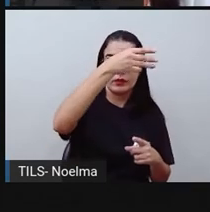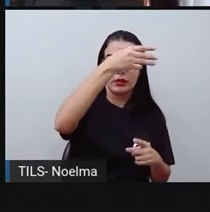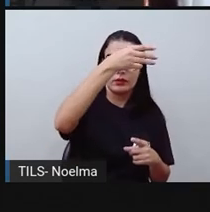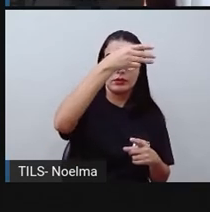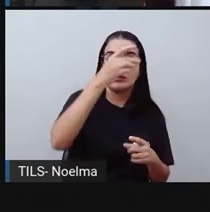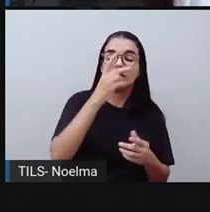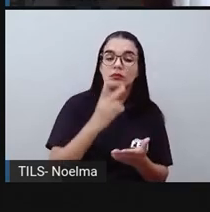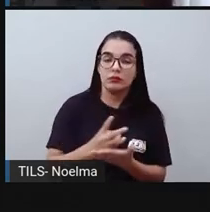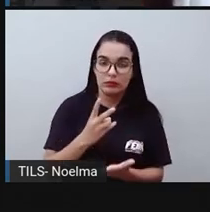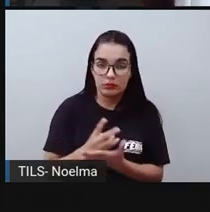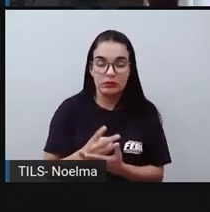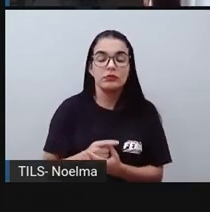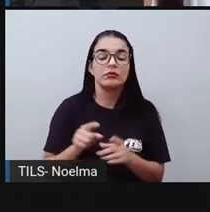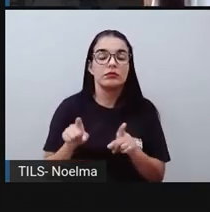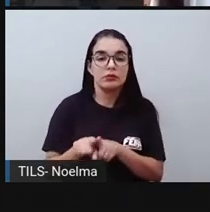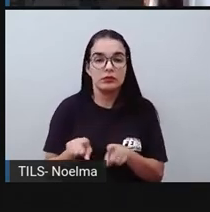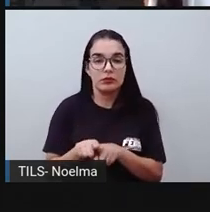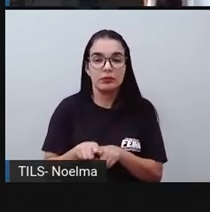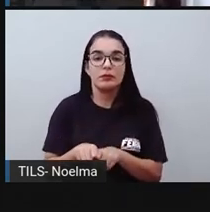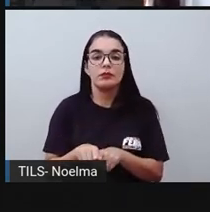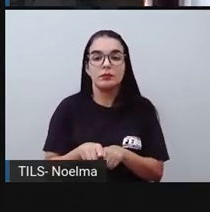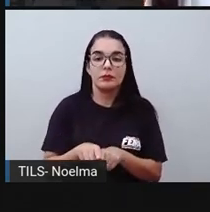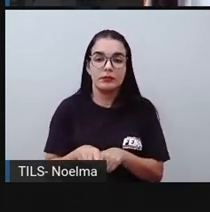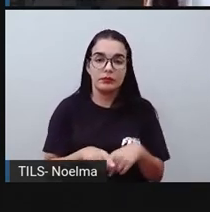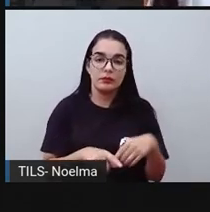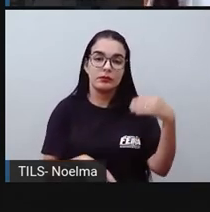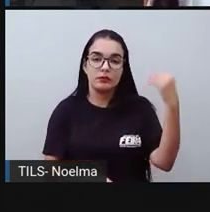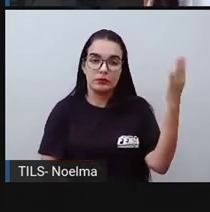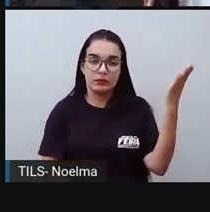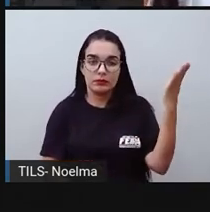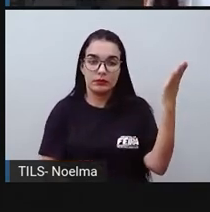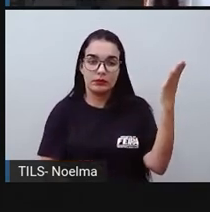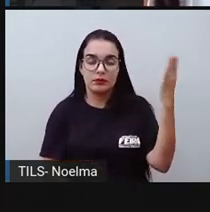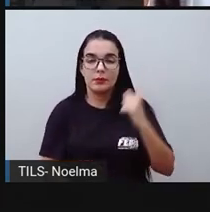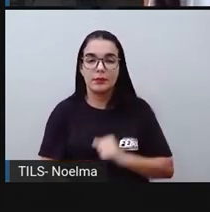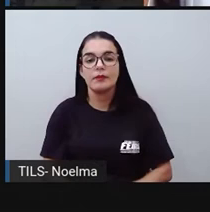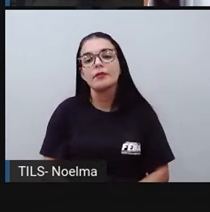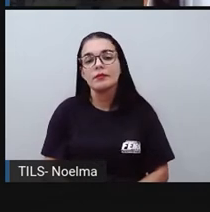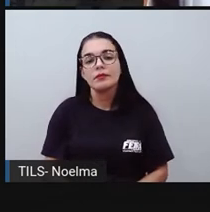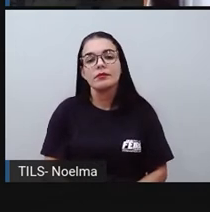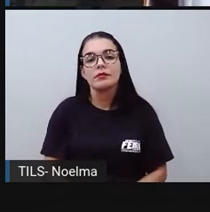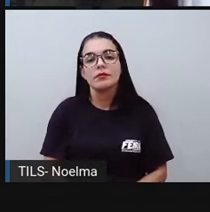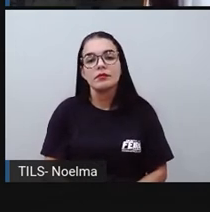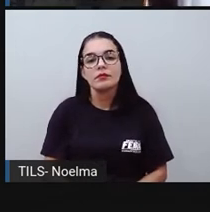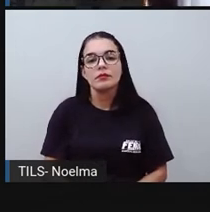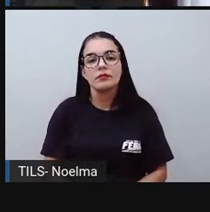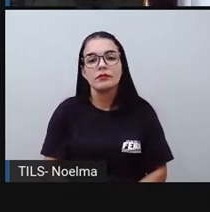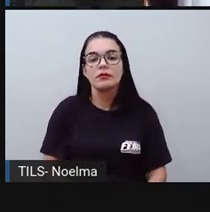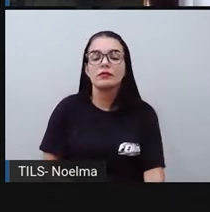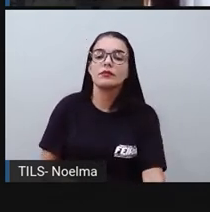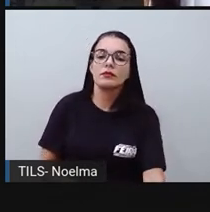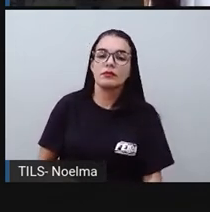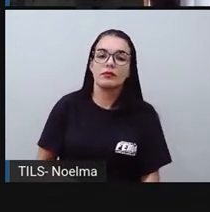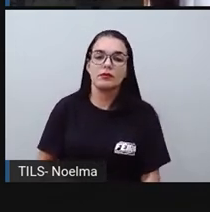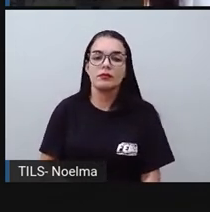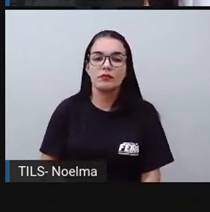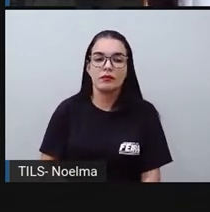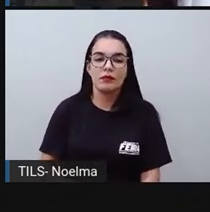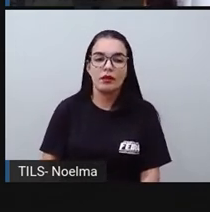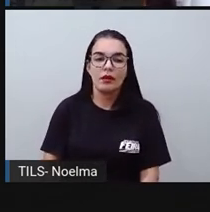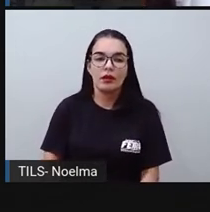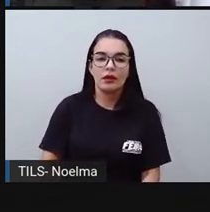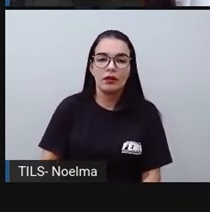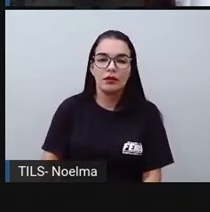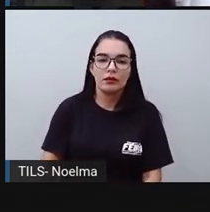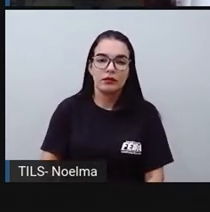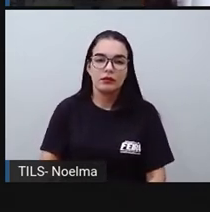2, também vezes o 5 e também vezes o 3. E aí, começamos também pela unidade aqui, ó. 2